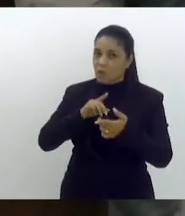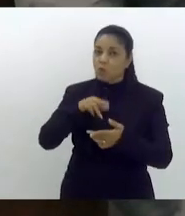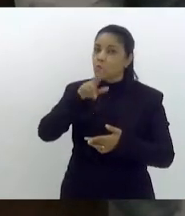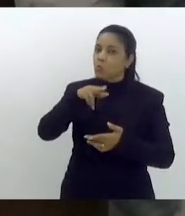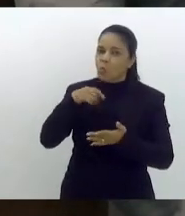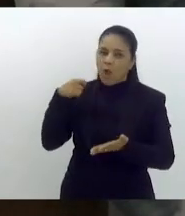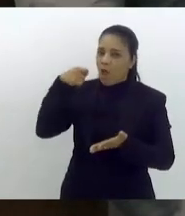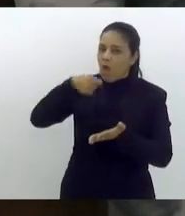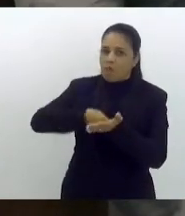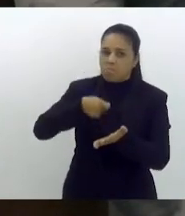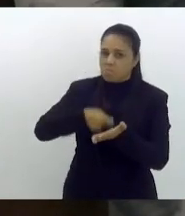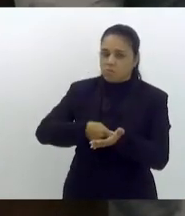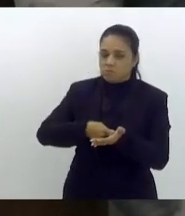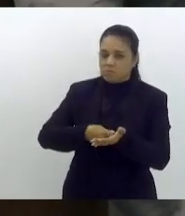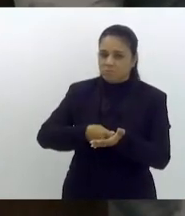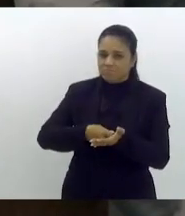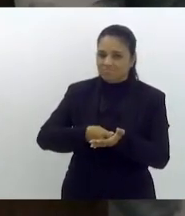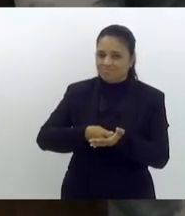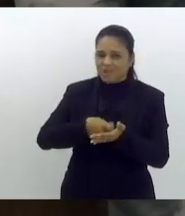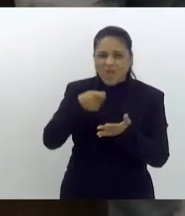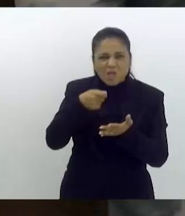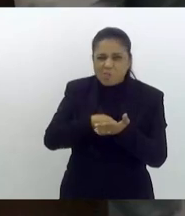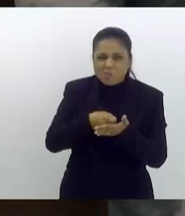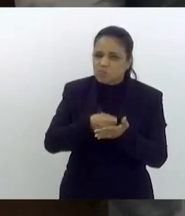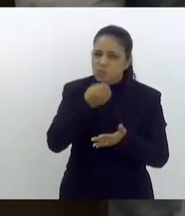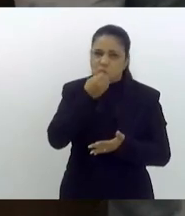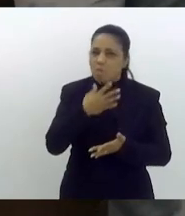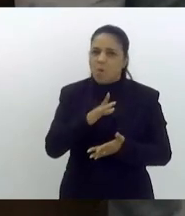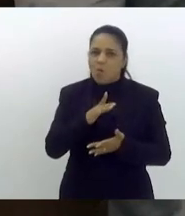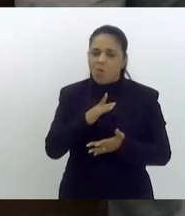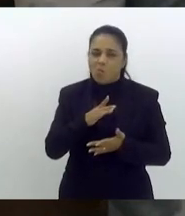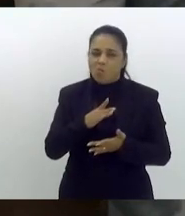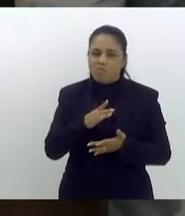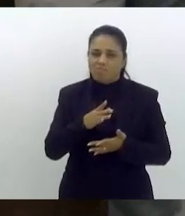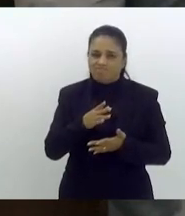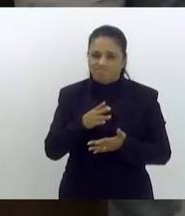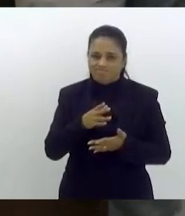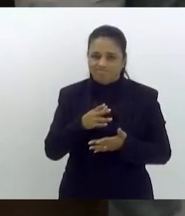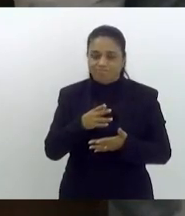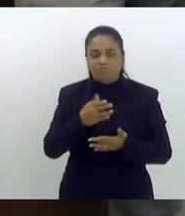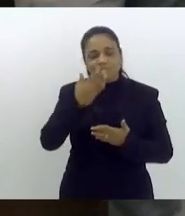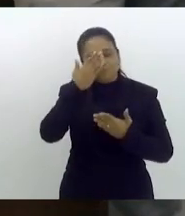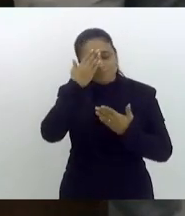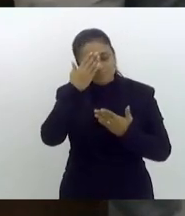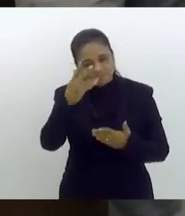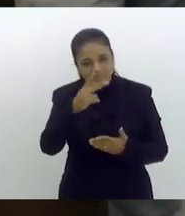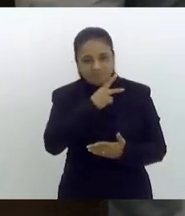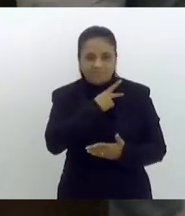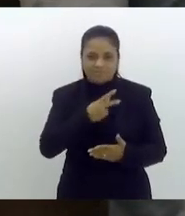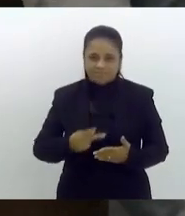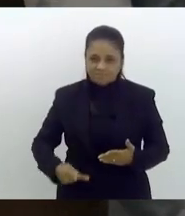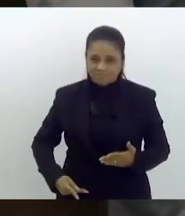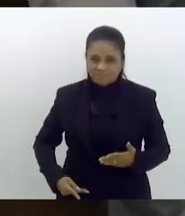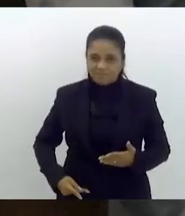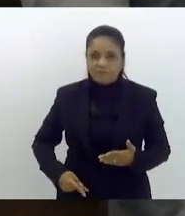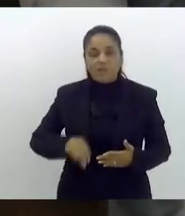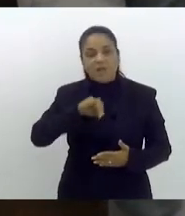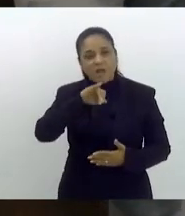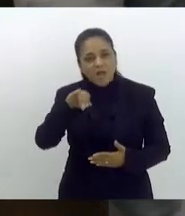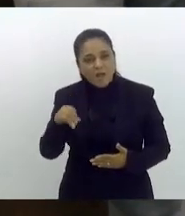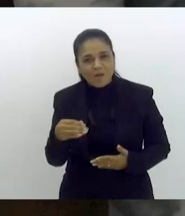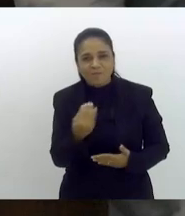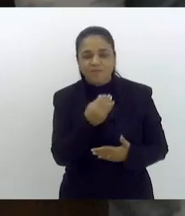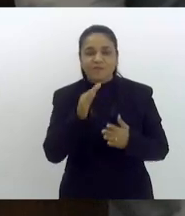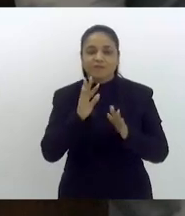porque a imposição nunca é bom e nenhuma situação Muito obrigado senhora Presidente e também aproveito para